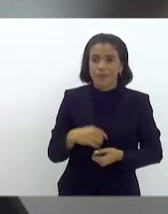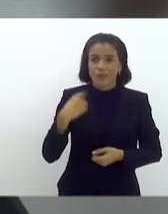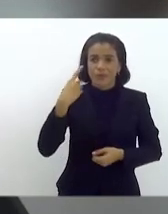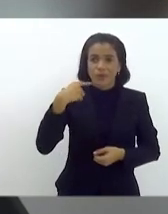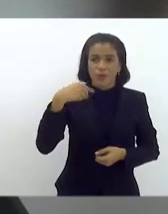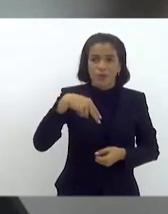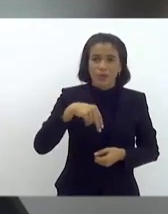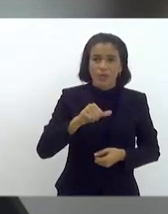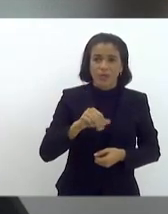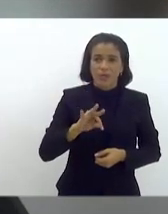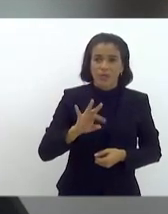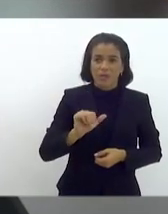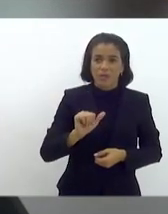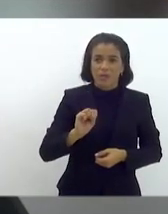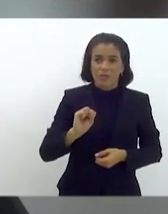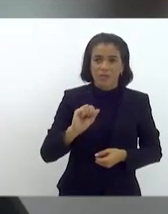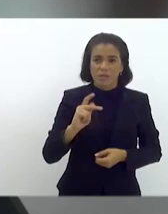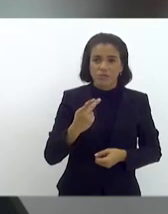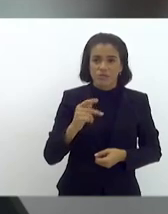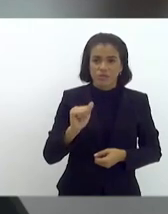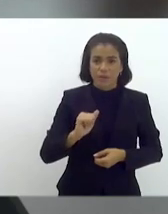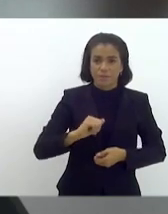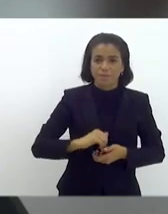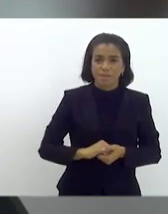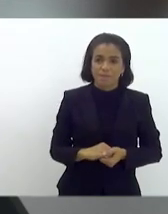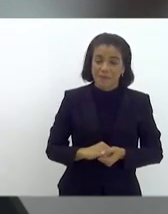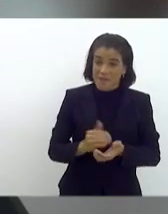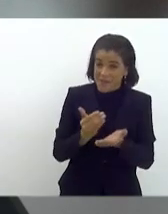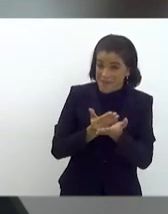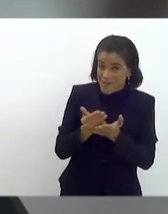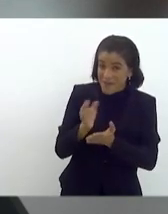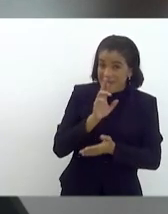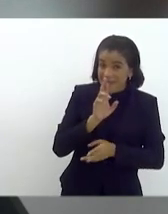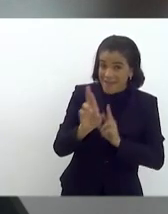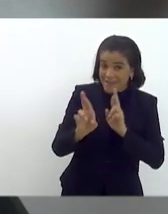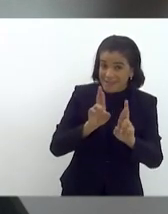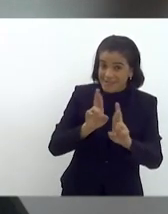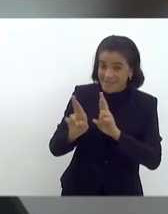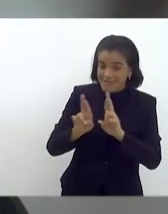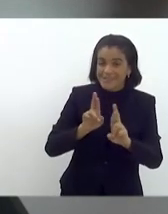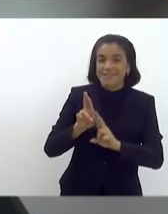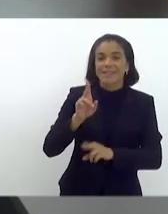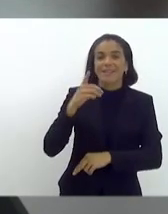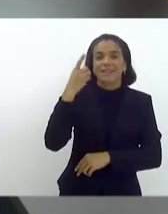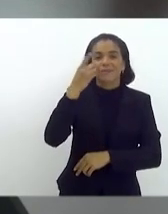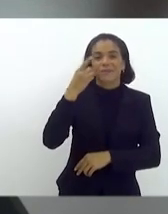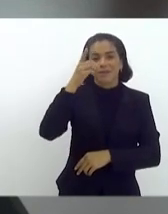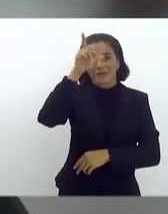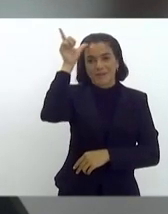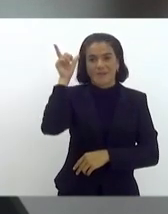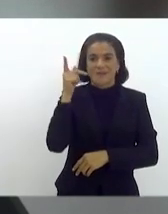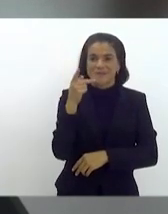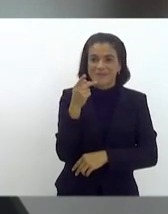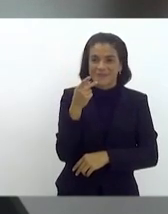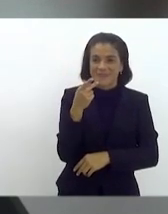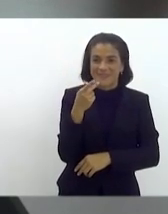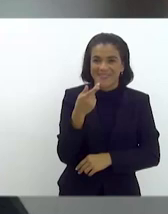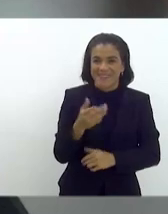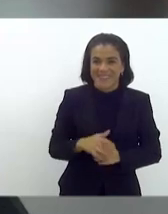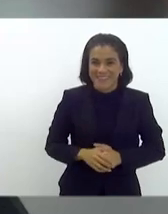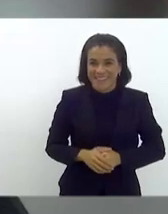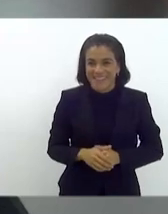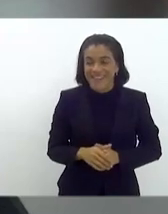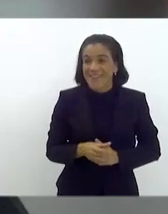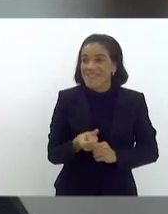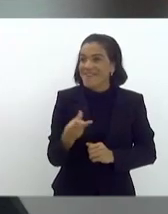Natasha inicialmente eu vou responder as perguntas do deputado Luiz Paulo caso eu fui confiar na memória mas